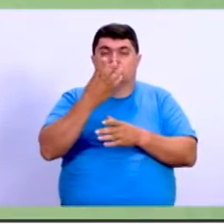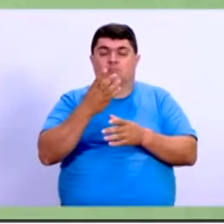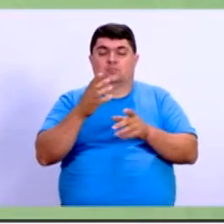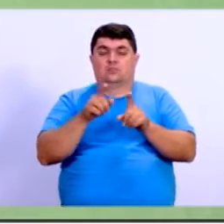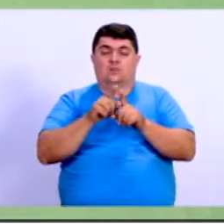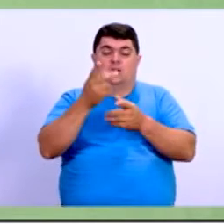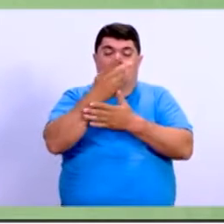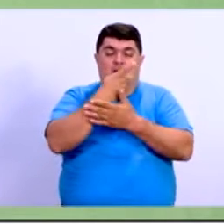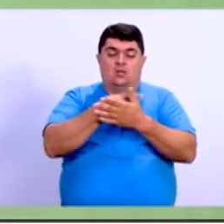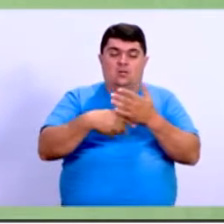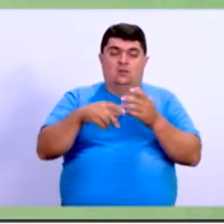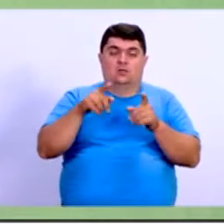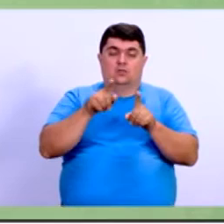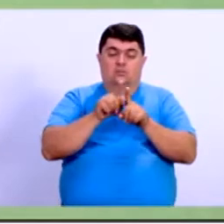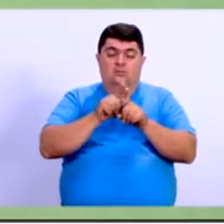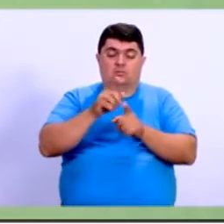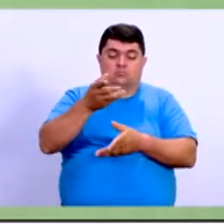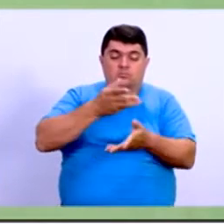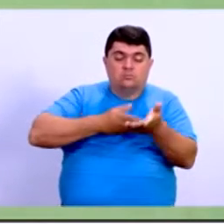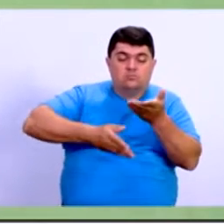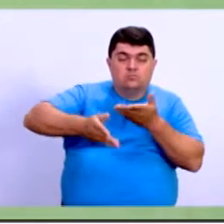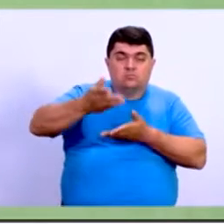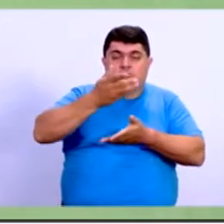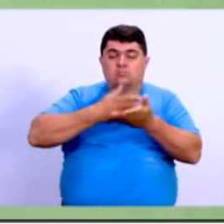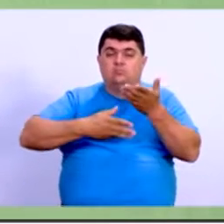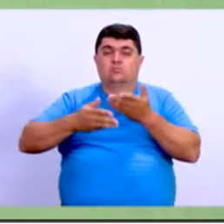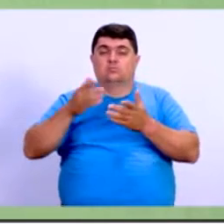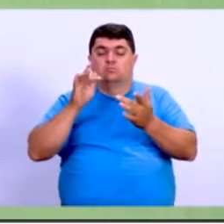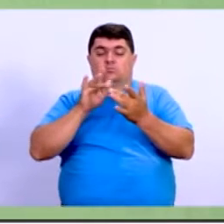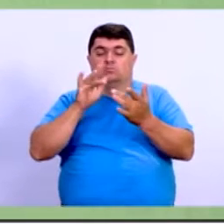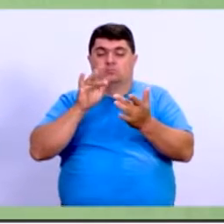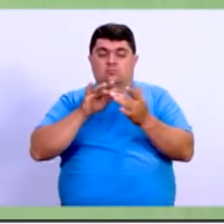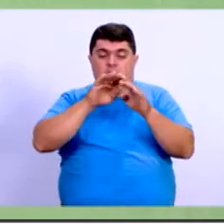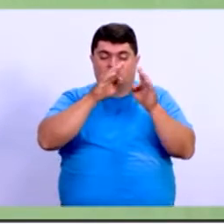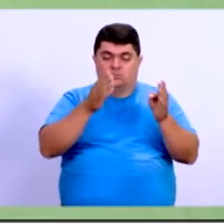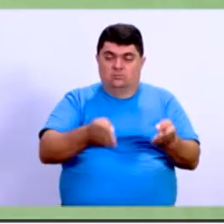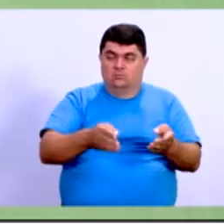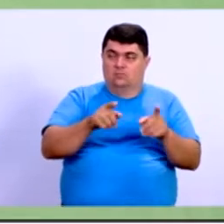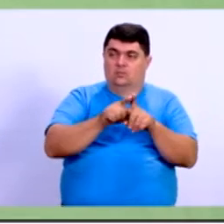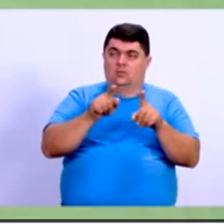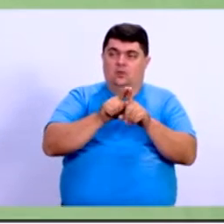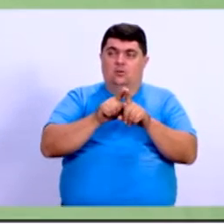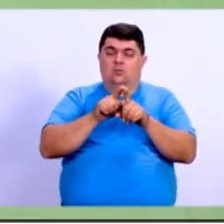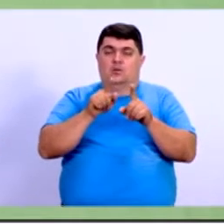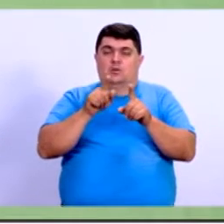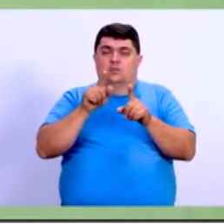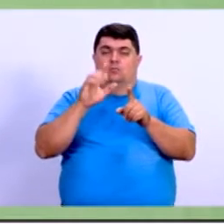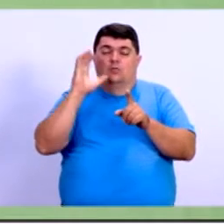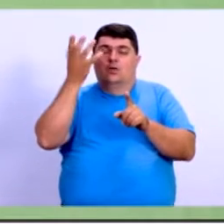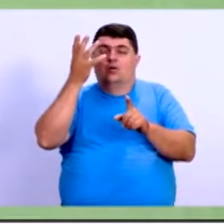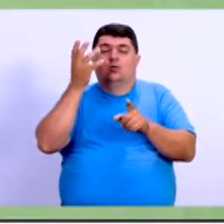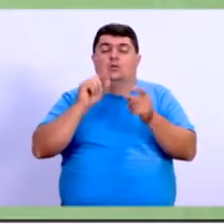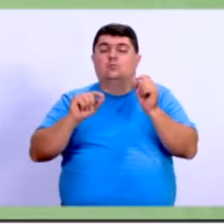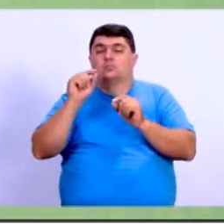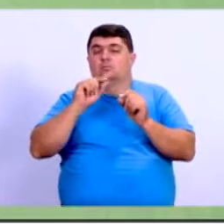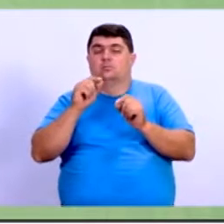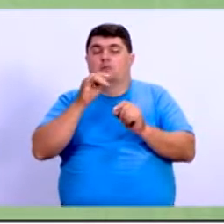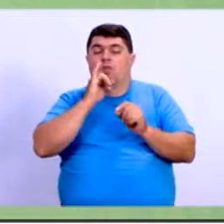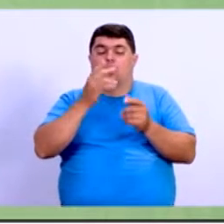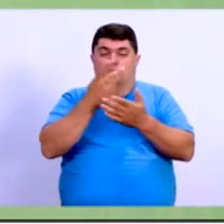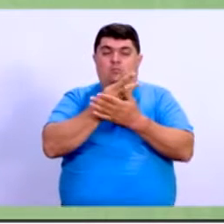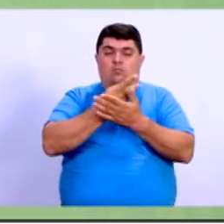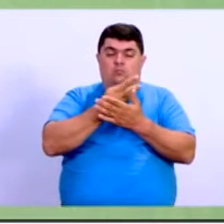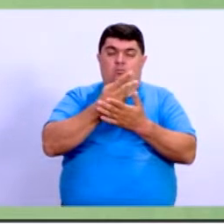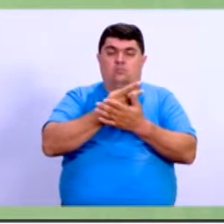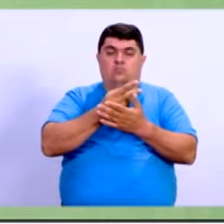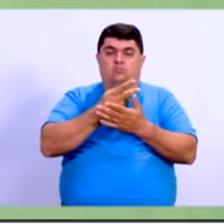a interação entre objetos e a sequência de acontecimentos. Para isso serve o diagrama de